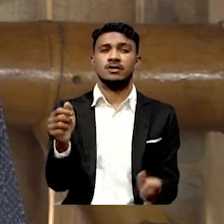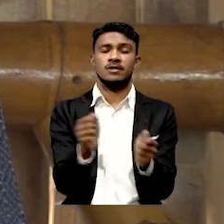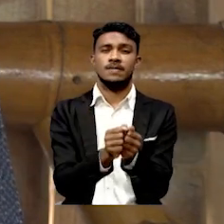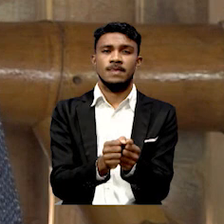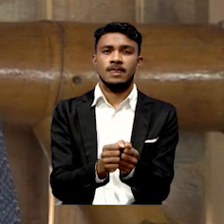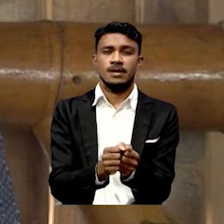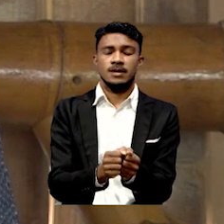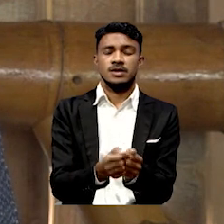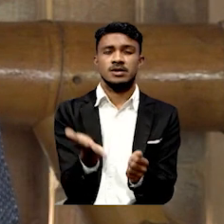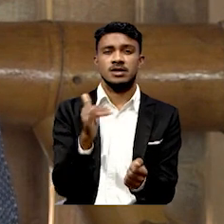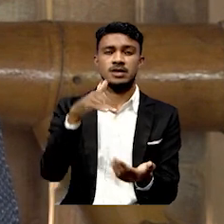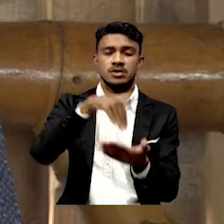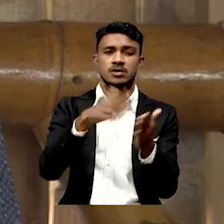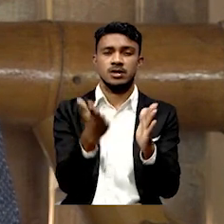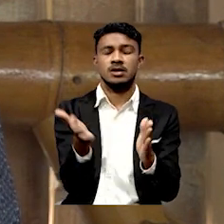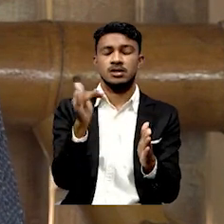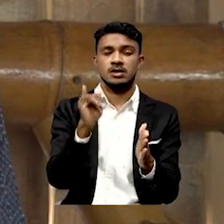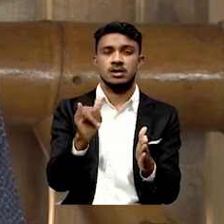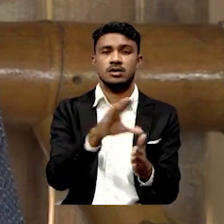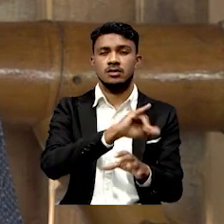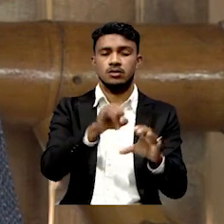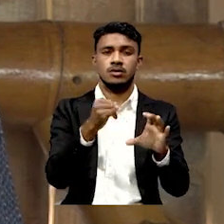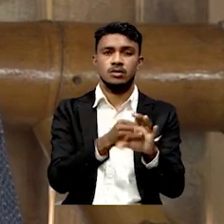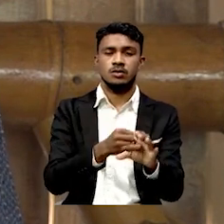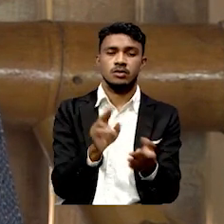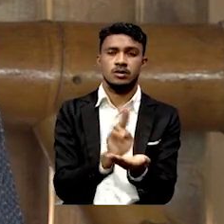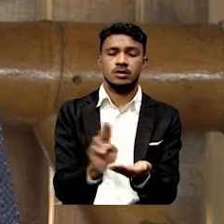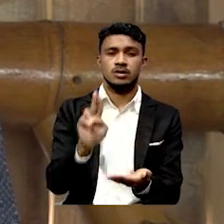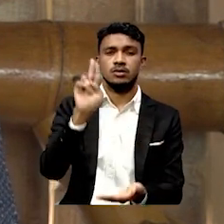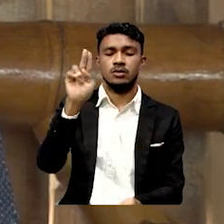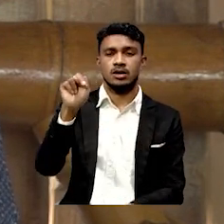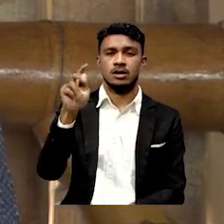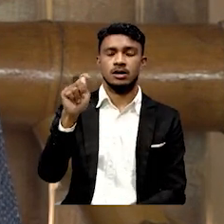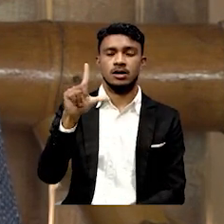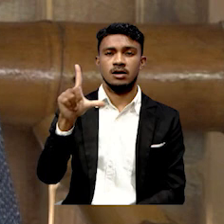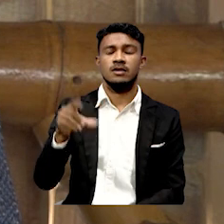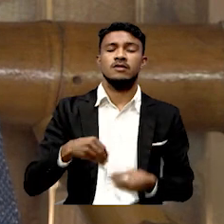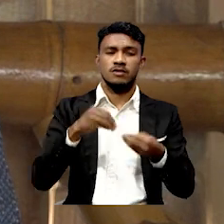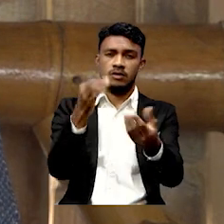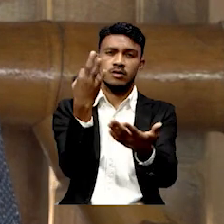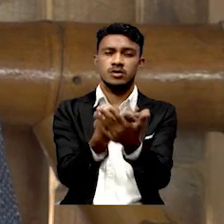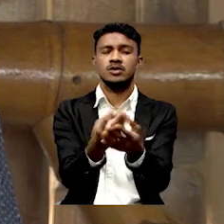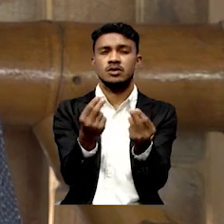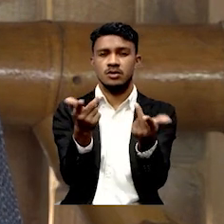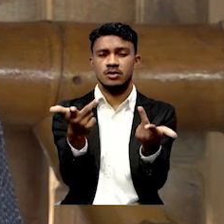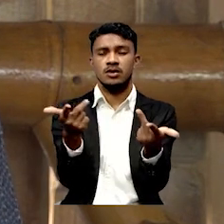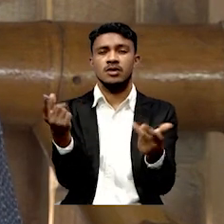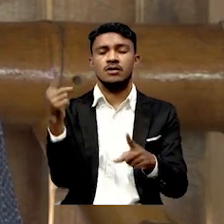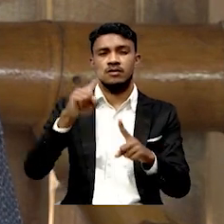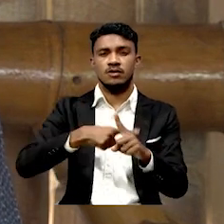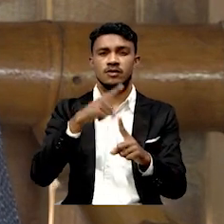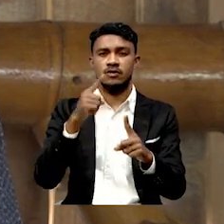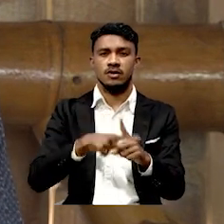boa universidade sirem, incluindo um tele, para fome, pelo menos 11 anos, e tu an, fulfulam para estudantes sirem, para